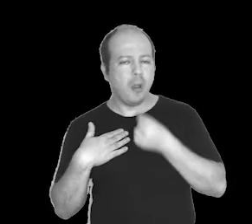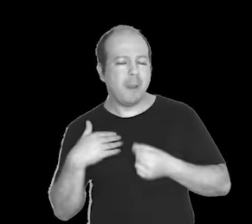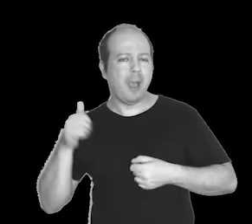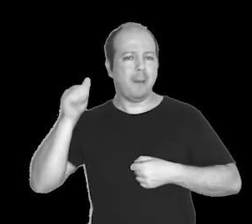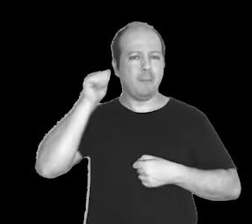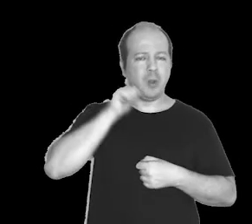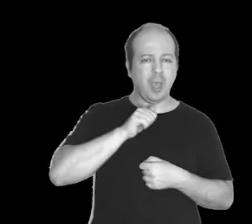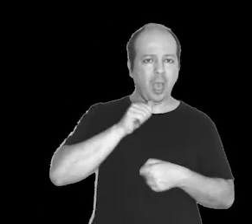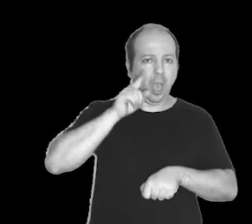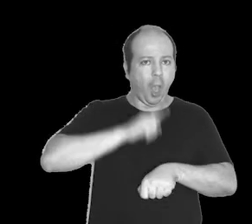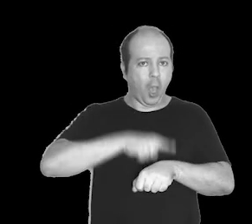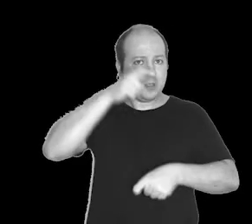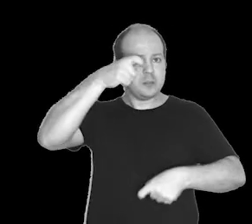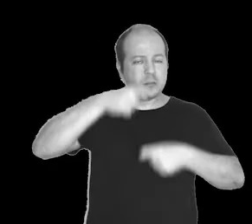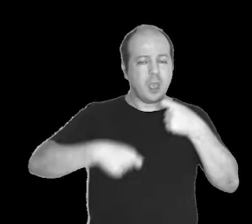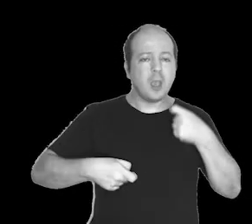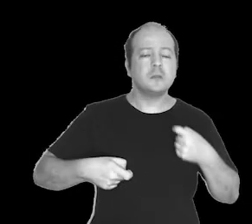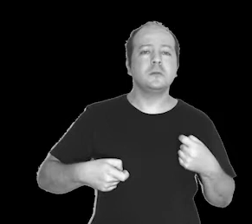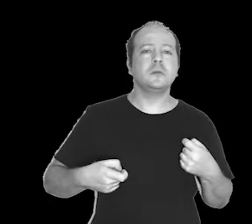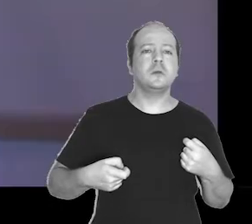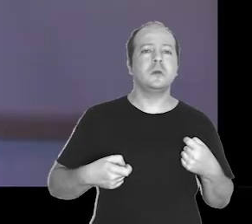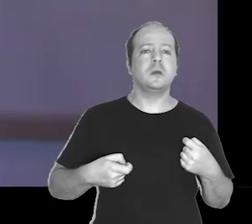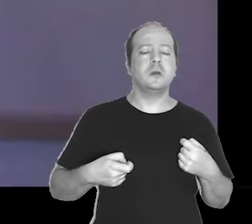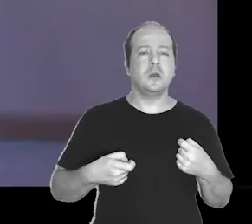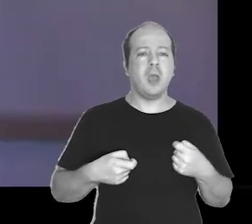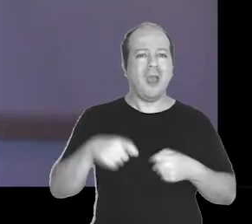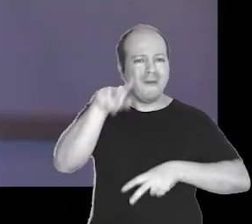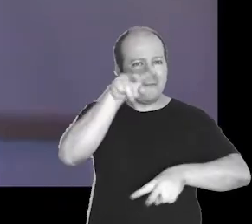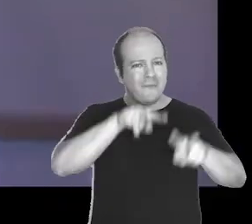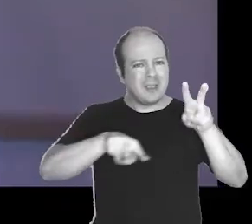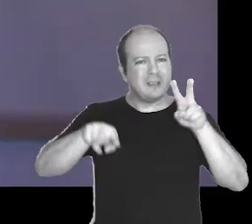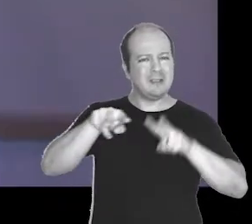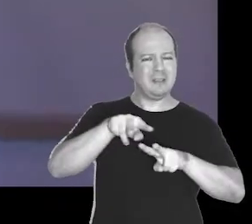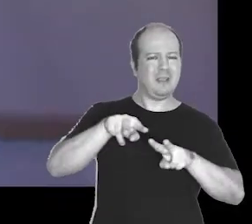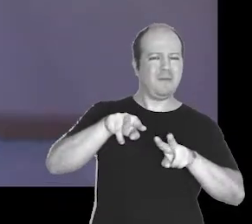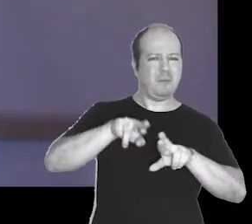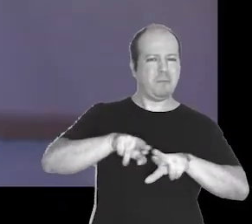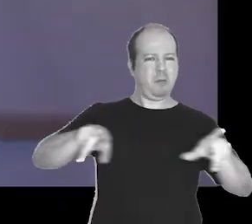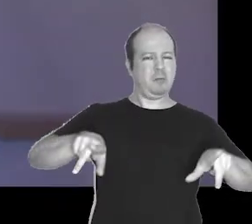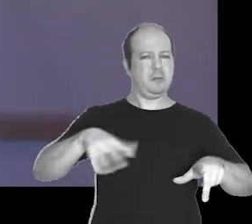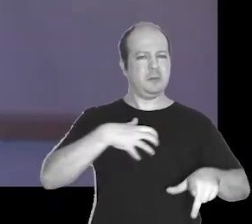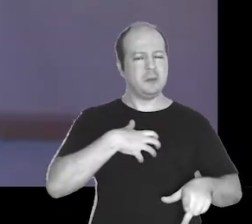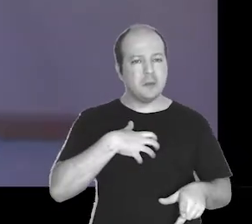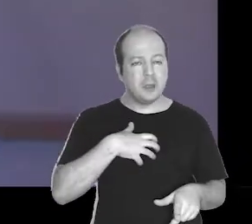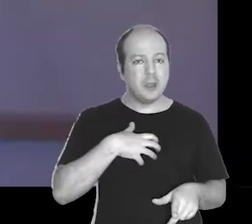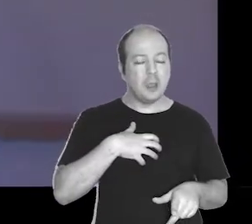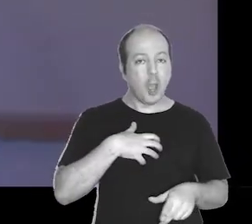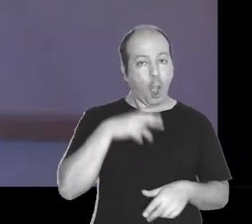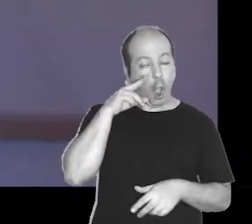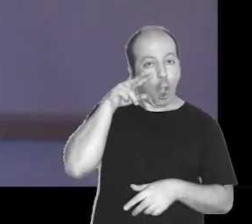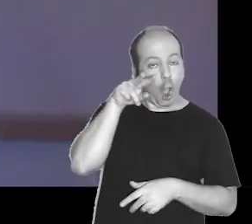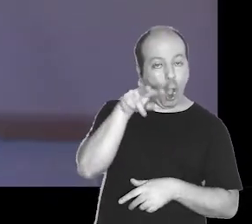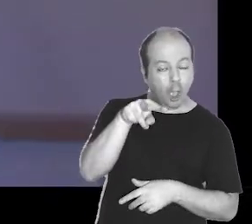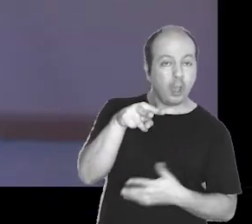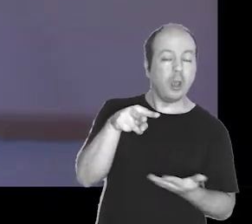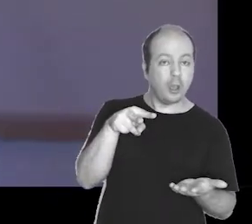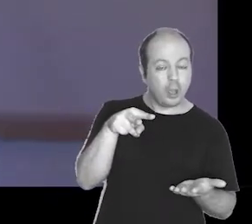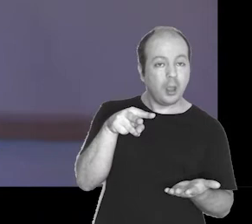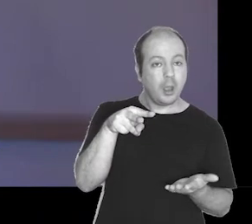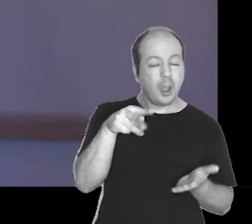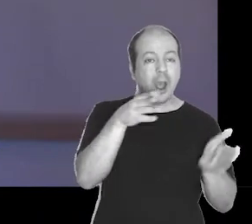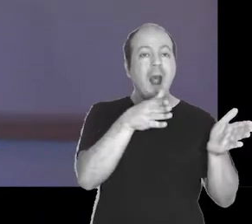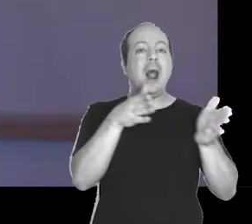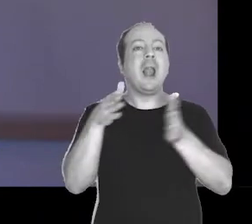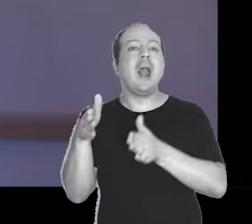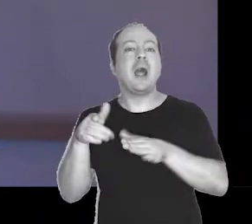no ato sexual estão visivelmente invertidas. Basta observarmos o lado em que